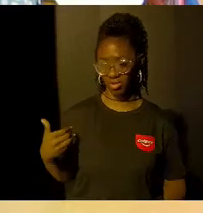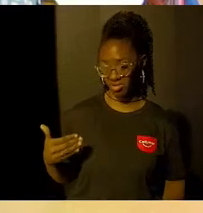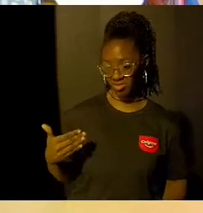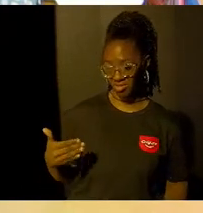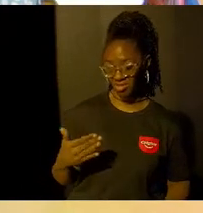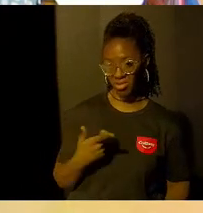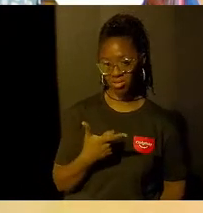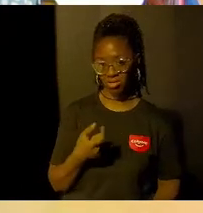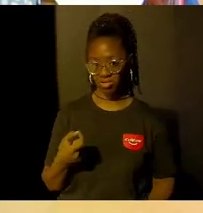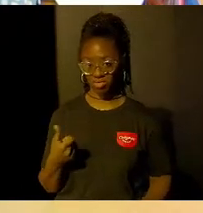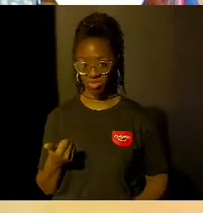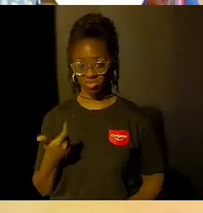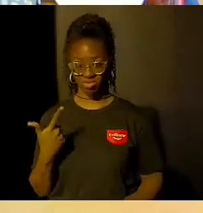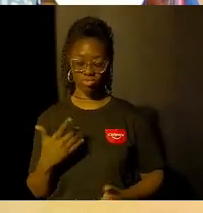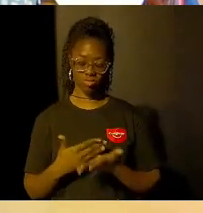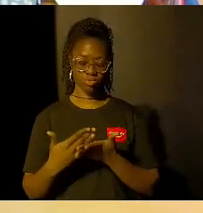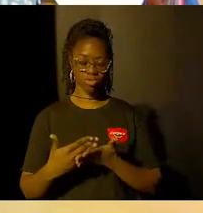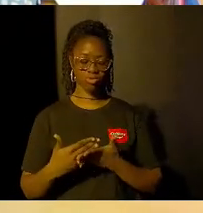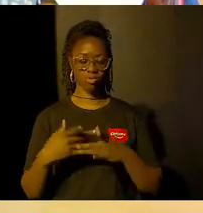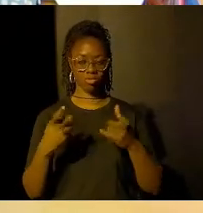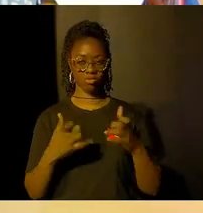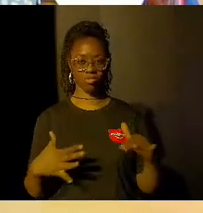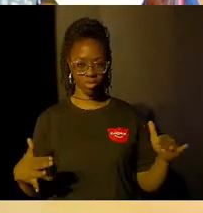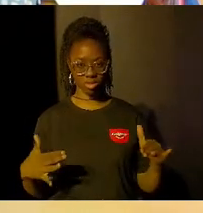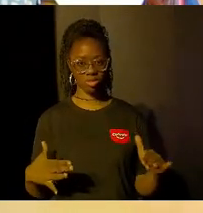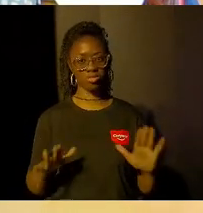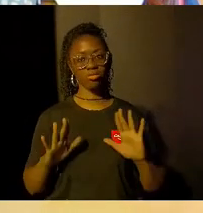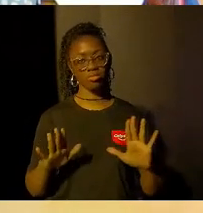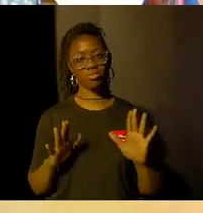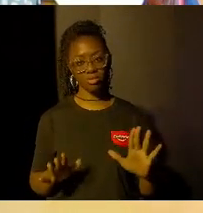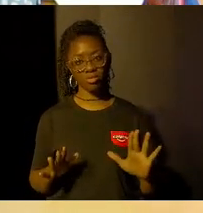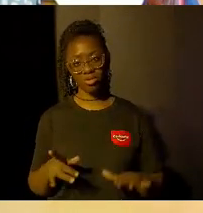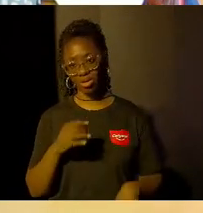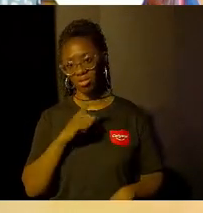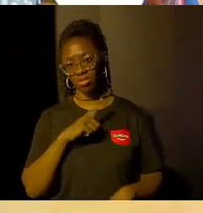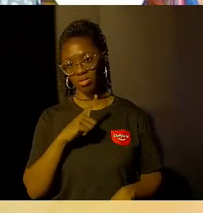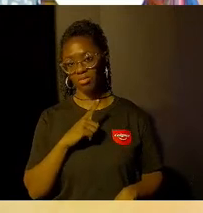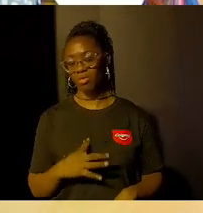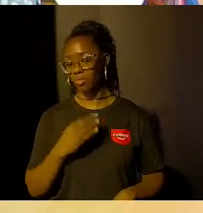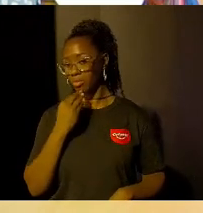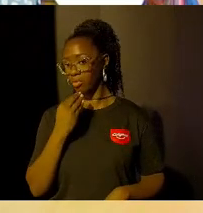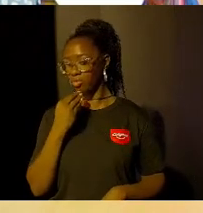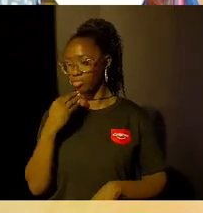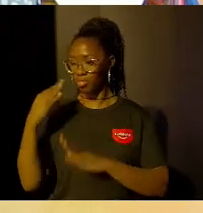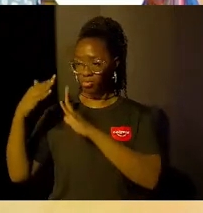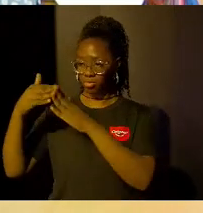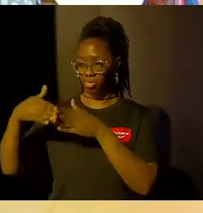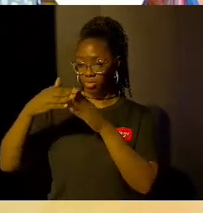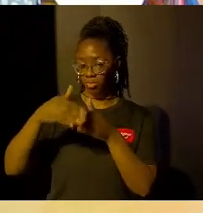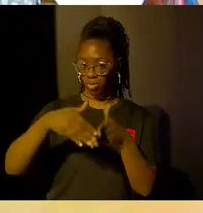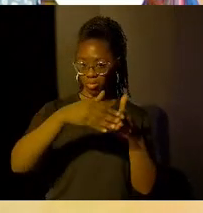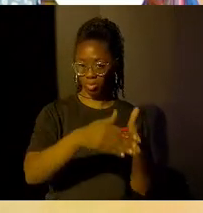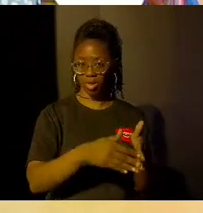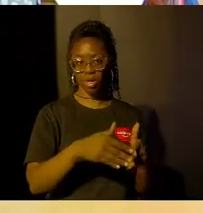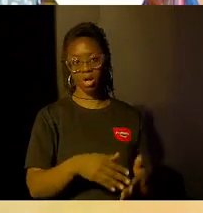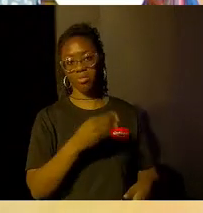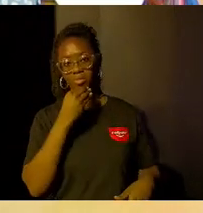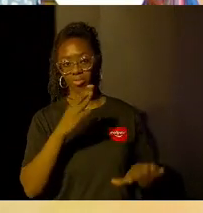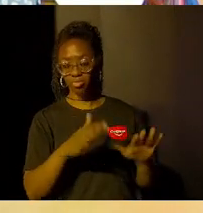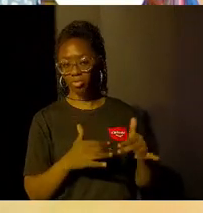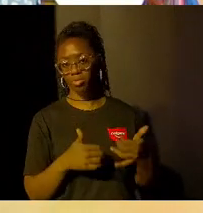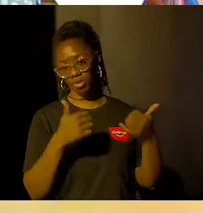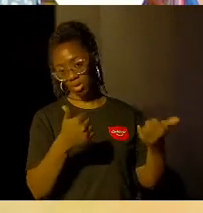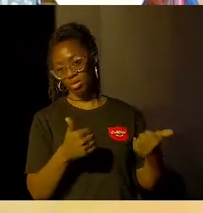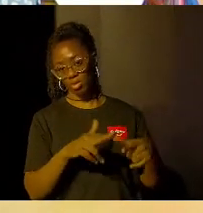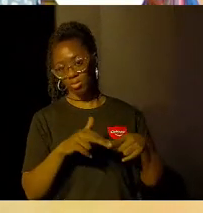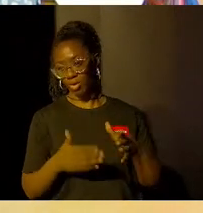tiveram a oportunidade como eu que cresceram nadiaáspora são os que têm mais visibilidade não é como eu calaf pelanca